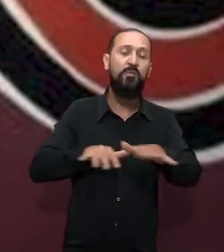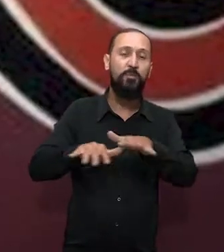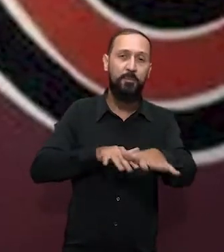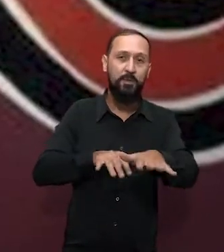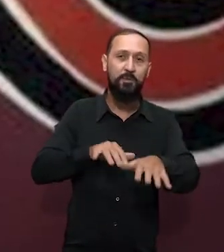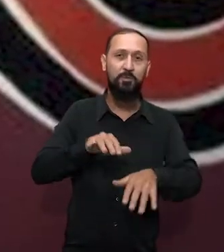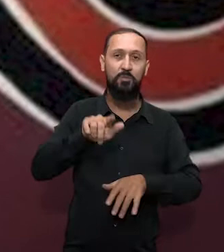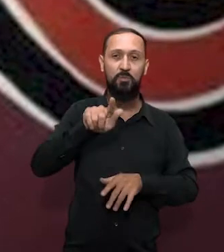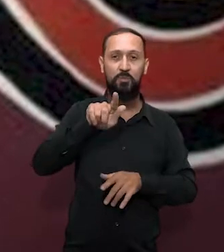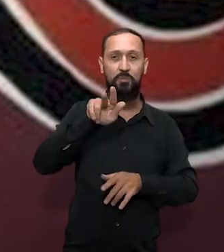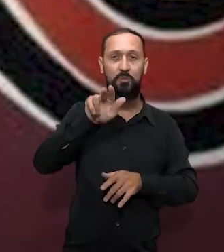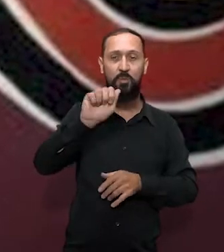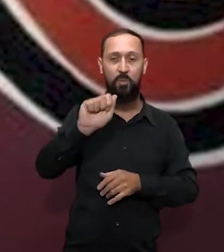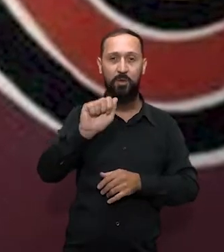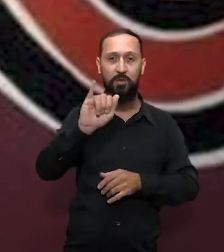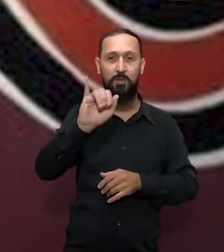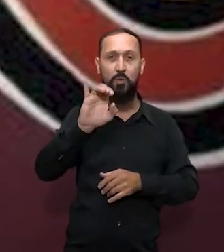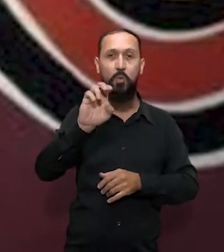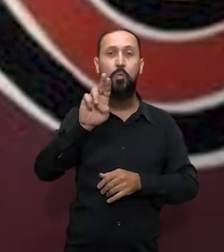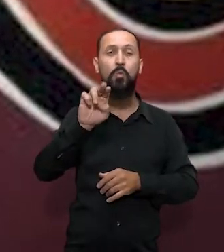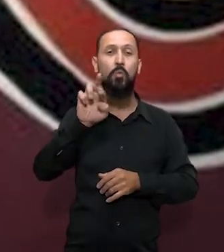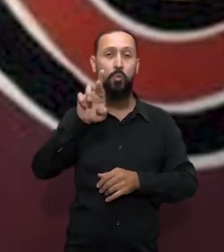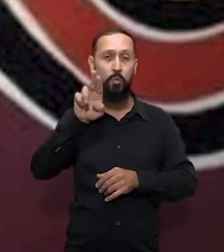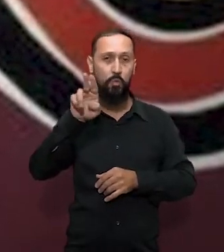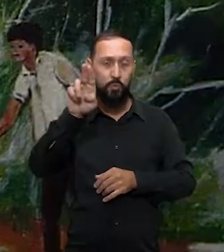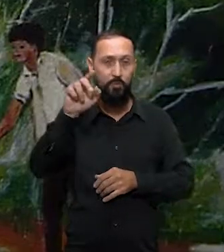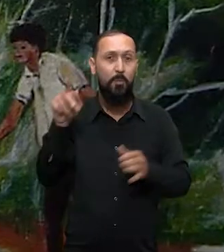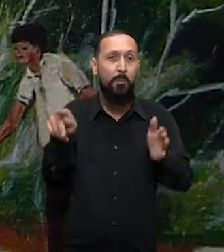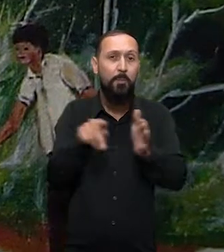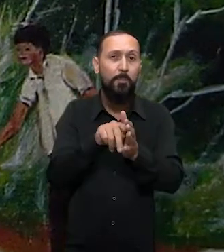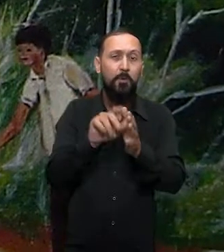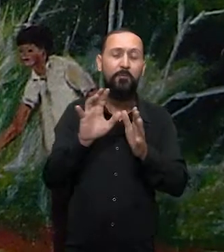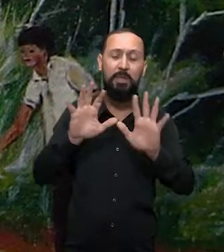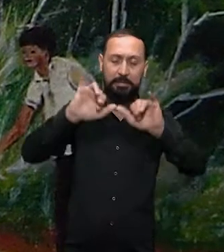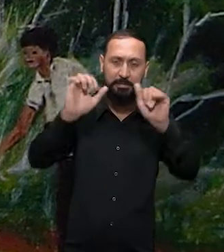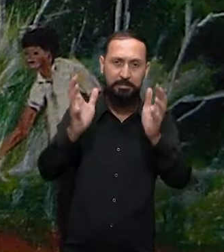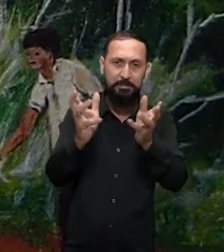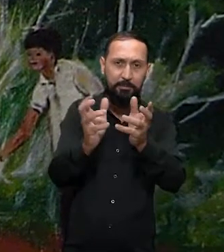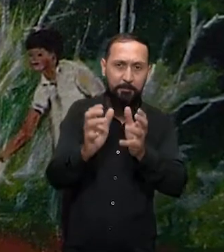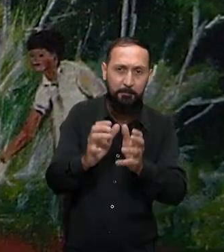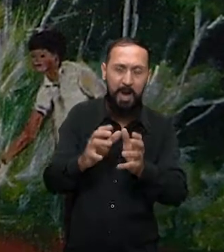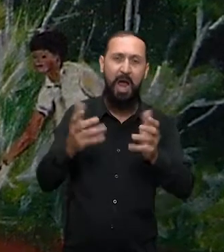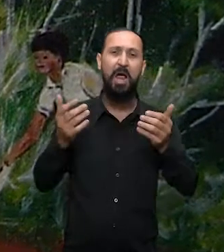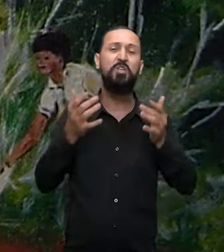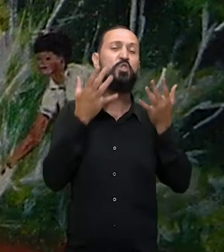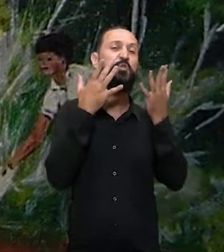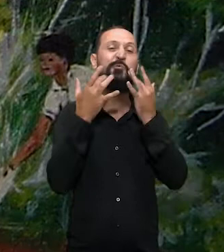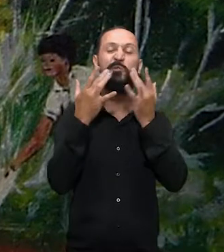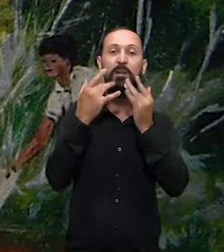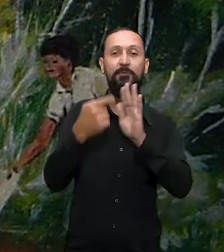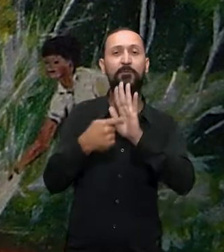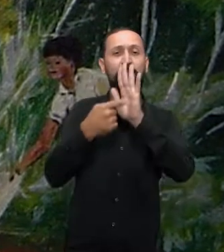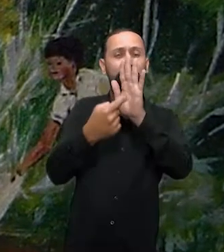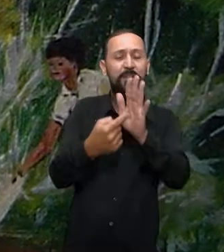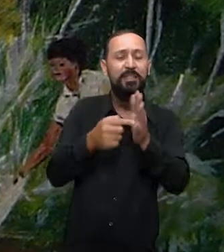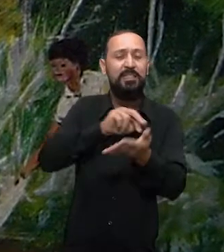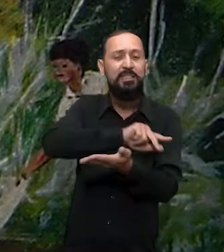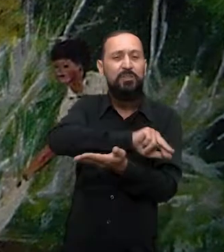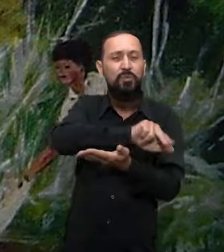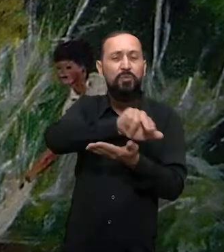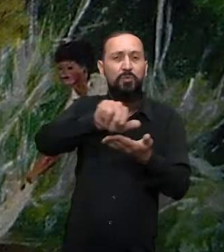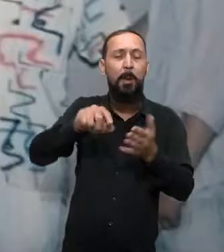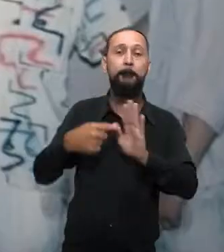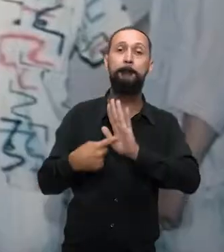movimento cultural guaicuru foi uma linha de expressão engajada, das artes plásticas às cênicas, que culminou em